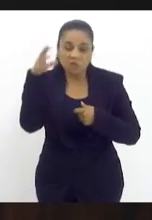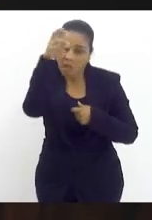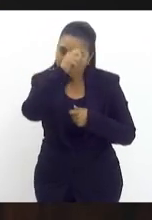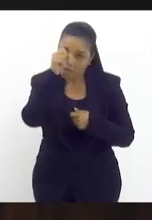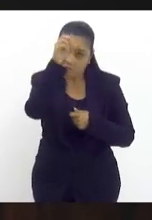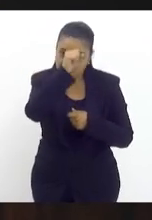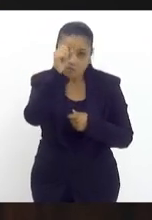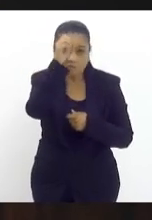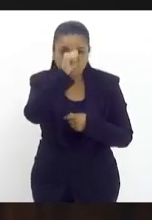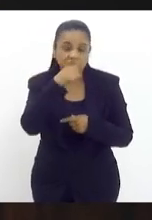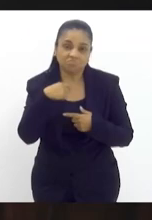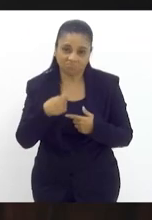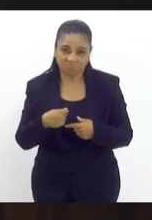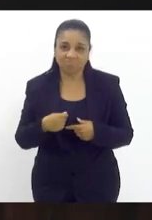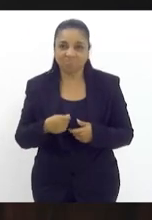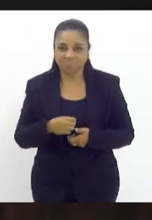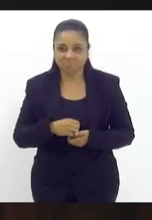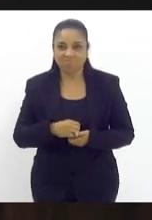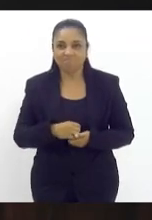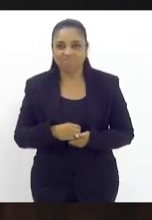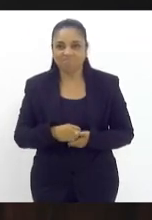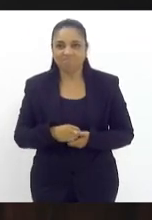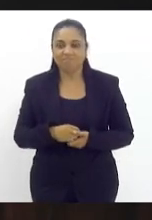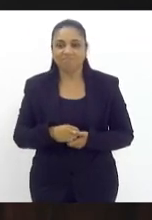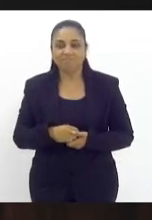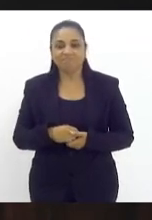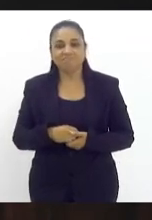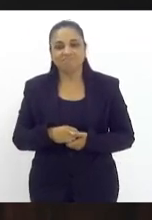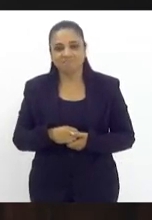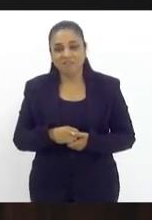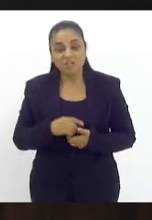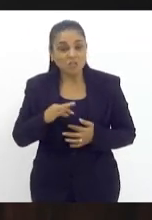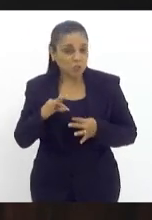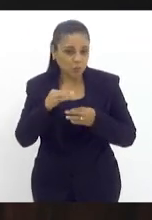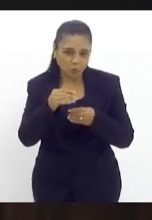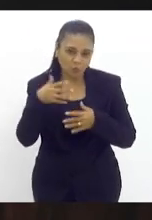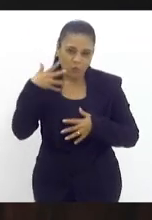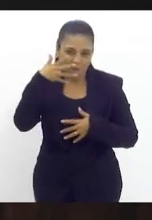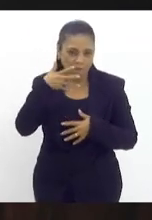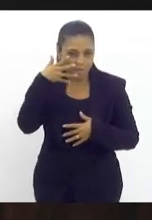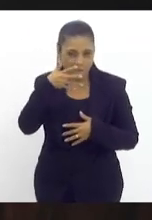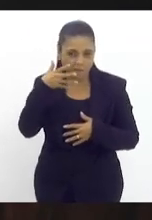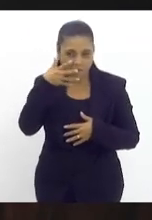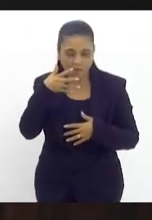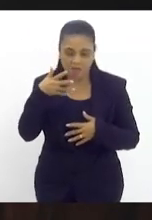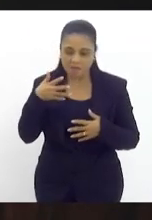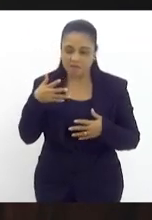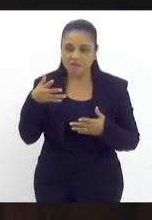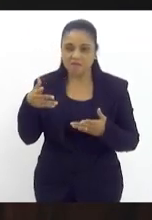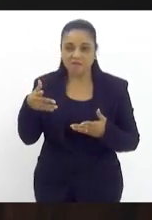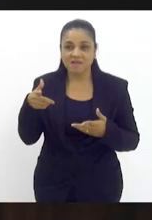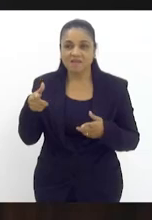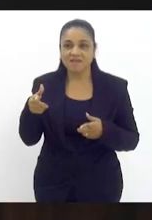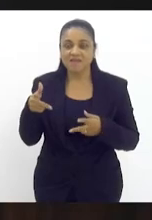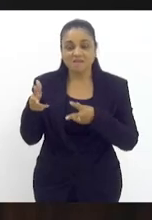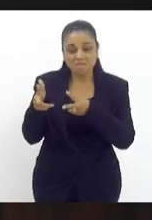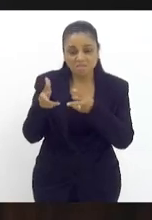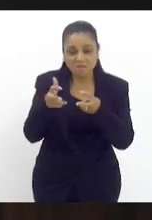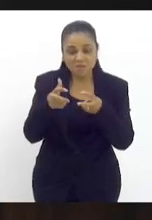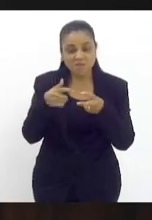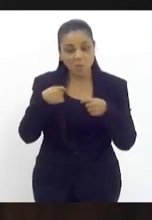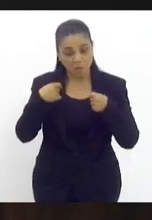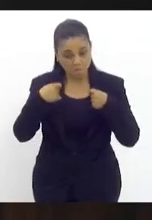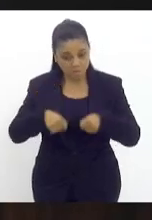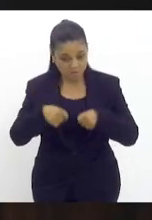muito. E dentro de tudo que ela falou, veja que maravilha, ela falou assim, nós precisamos